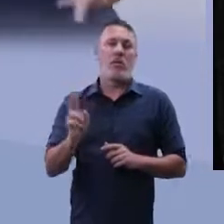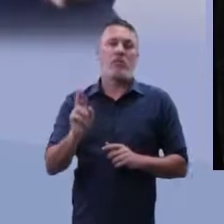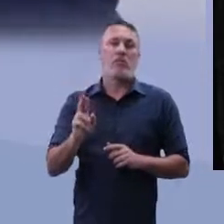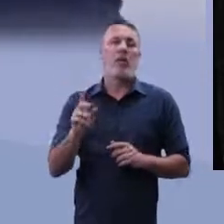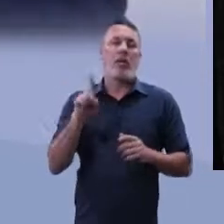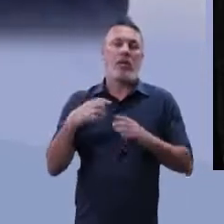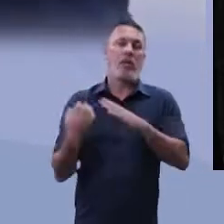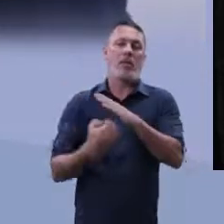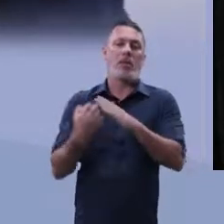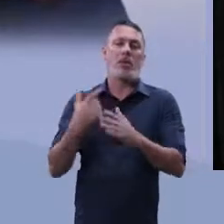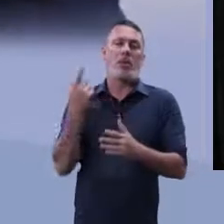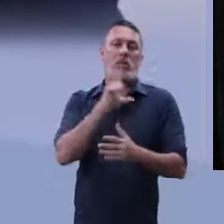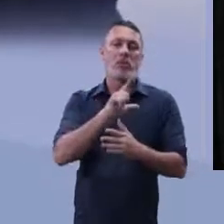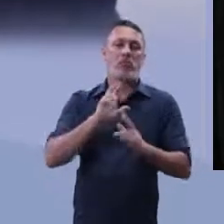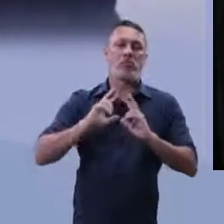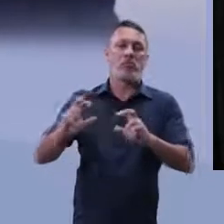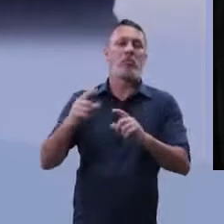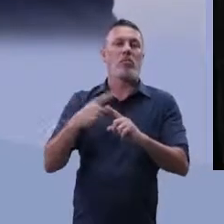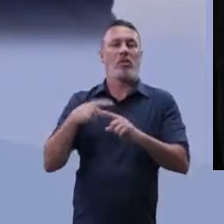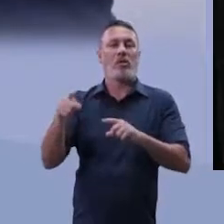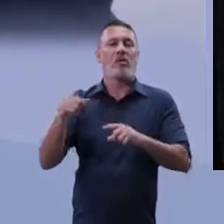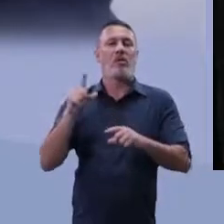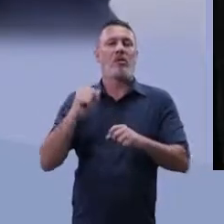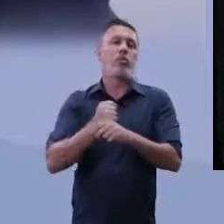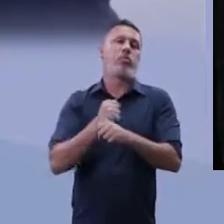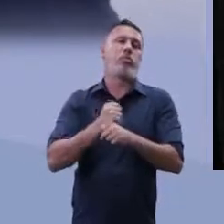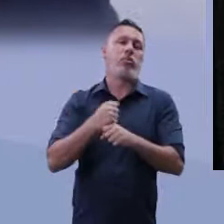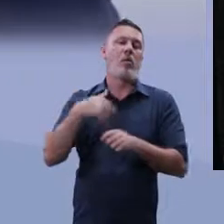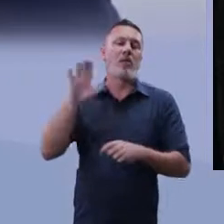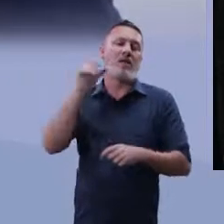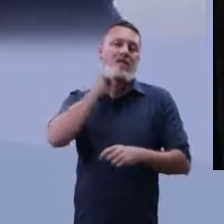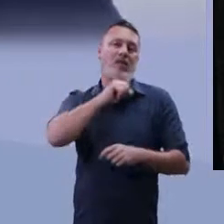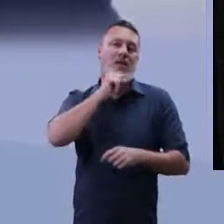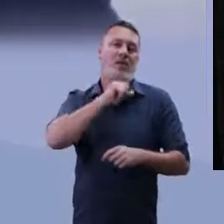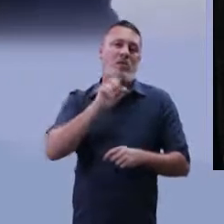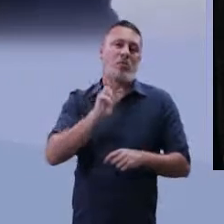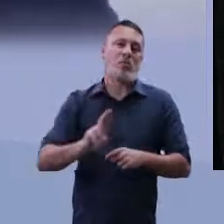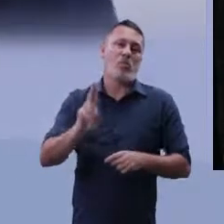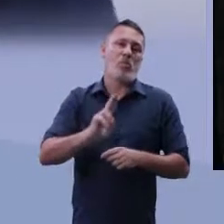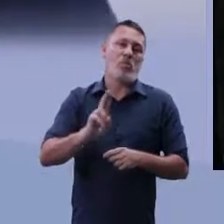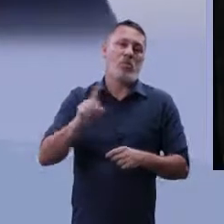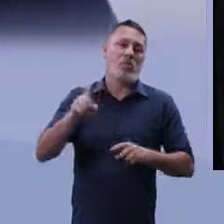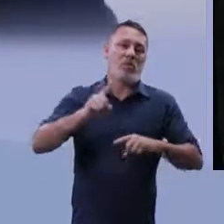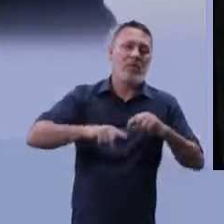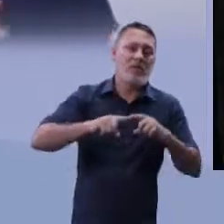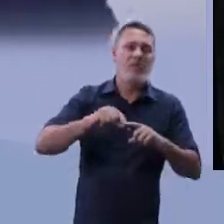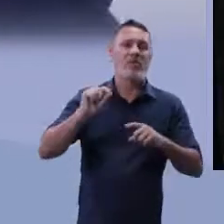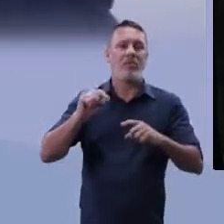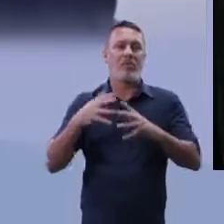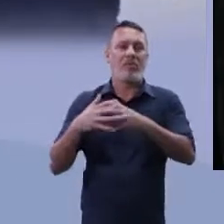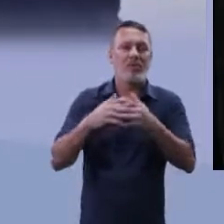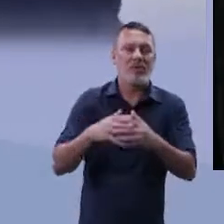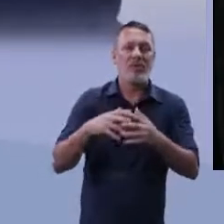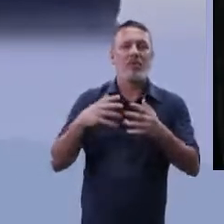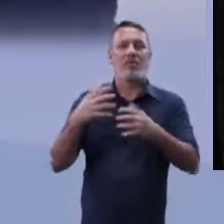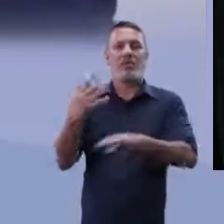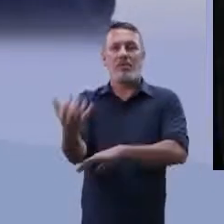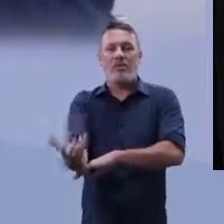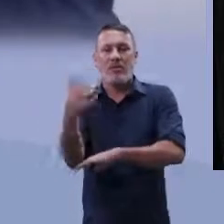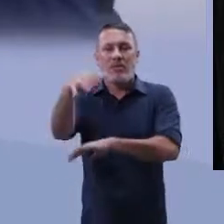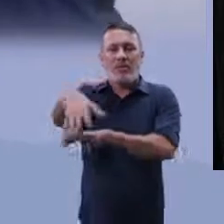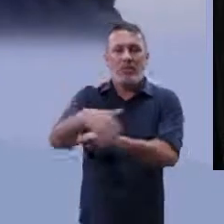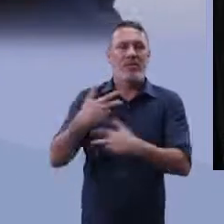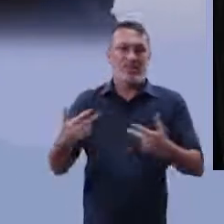B, 6 mil reais. A empresa com a máquina com a maior idade de uso vai receber 6 mil